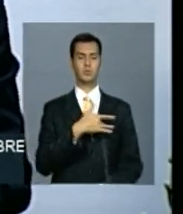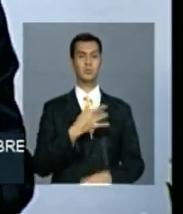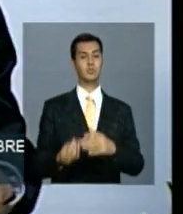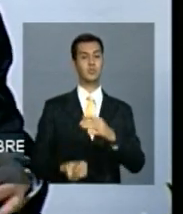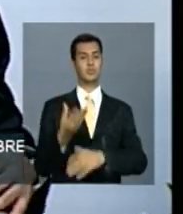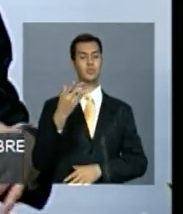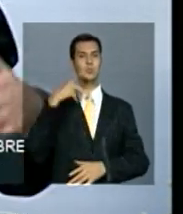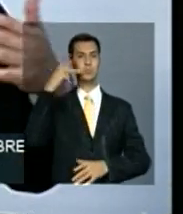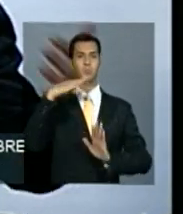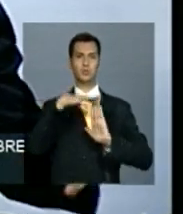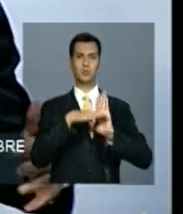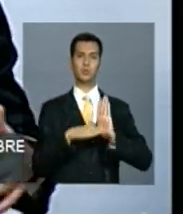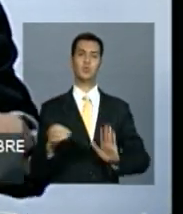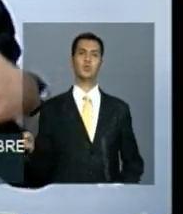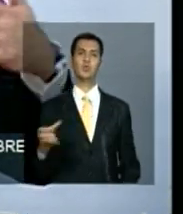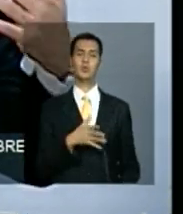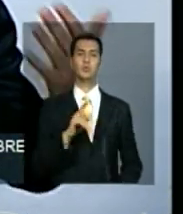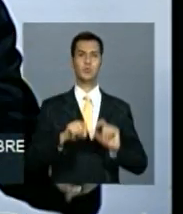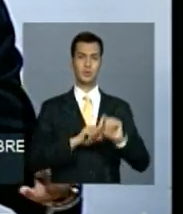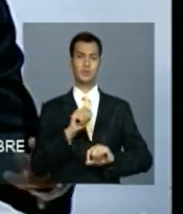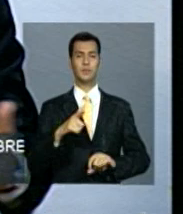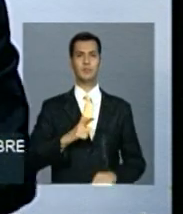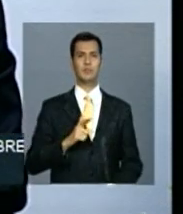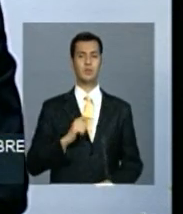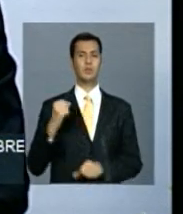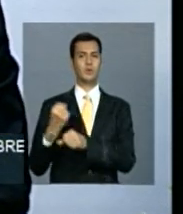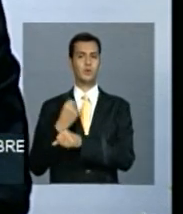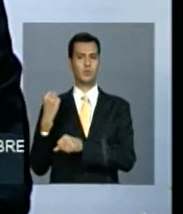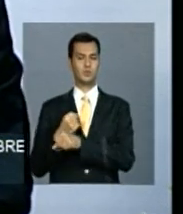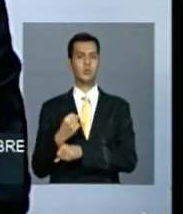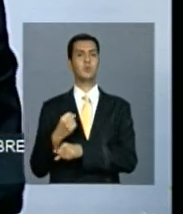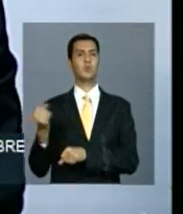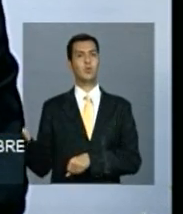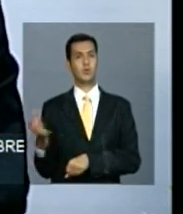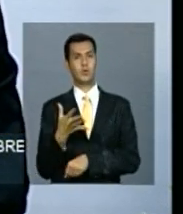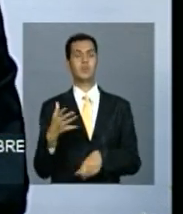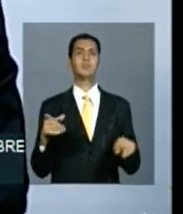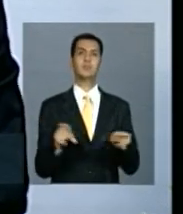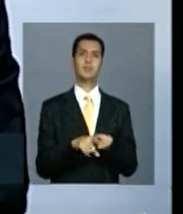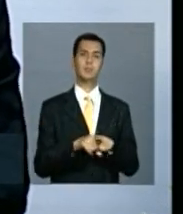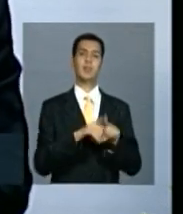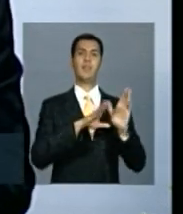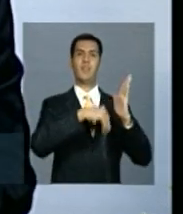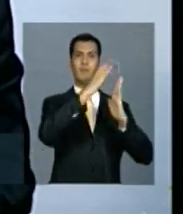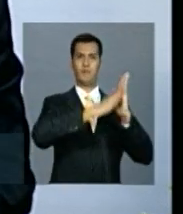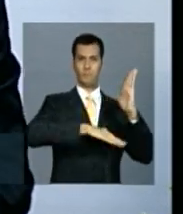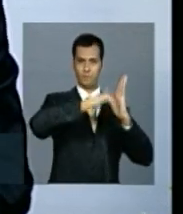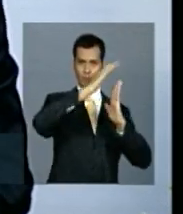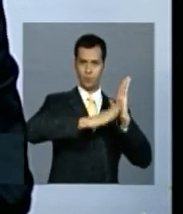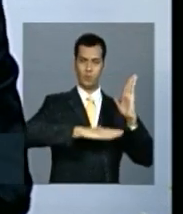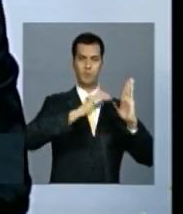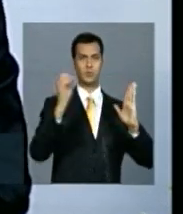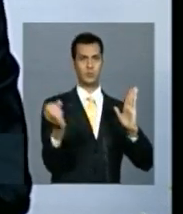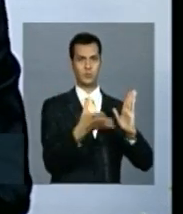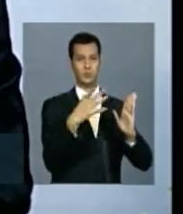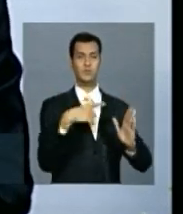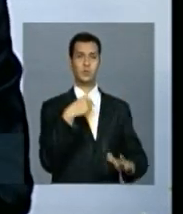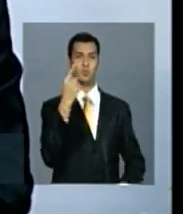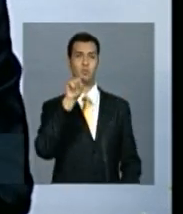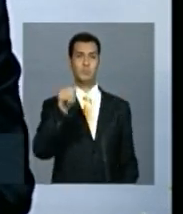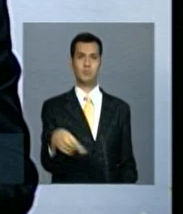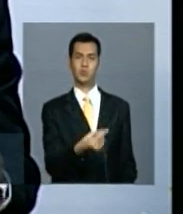presidenta Dilma que era além de construir reformar novas unidades a meta do Brasil sem misé era reformar 1 novas